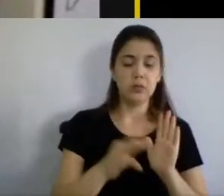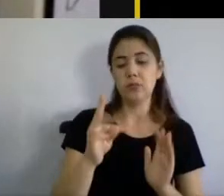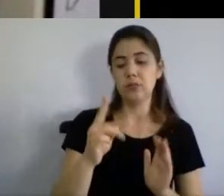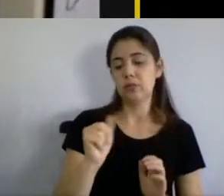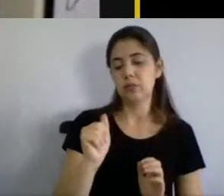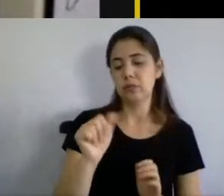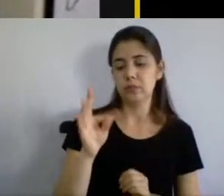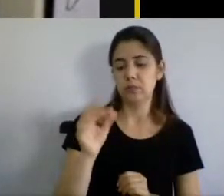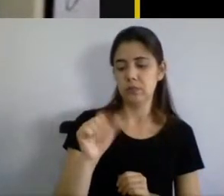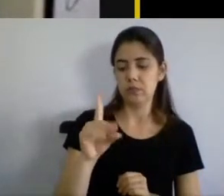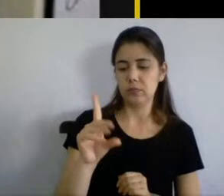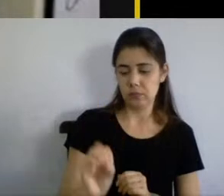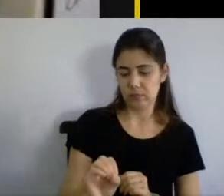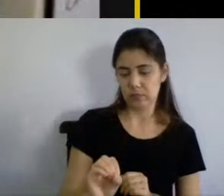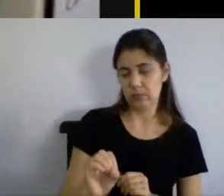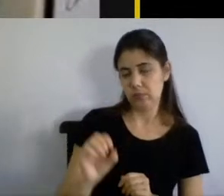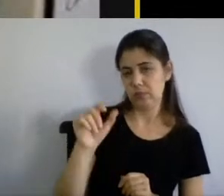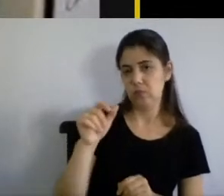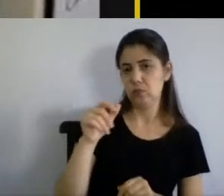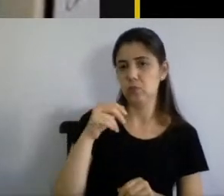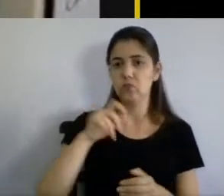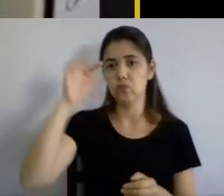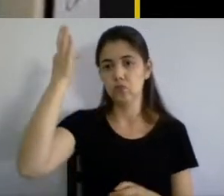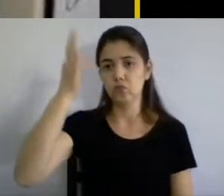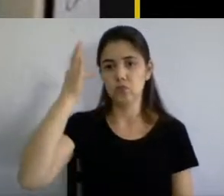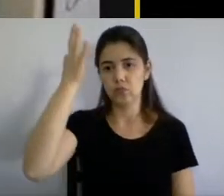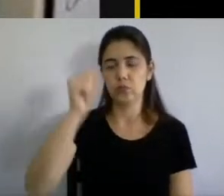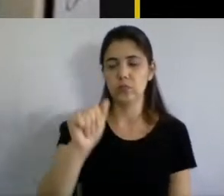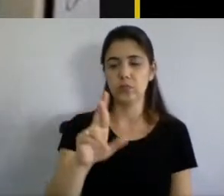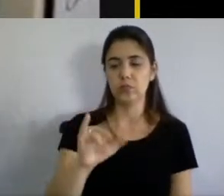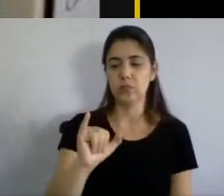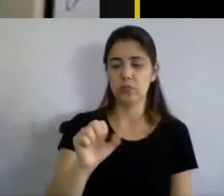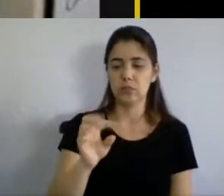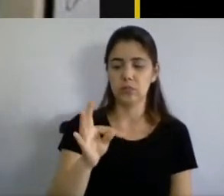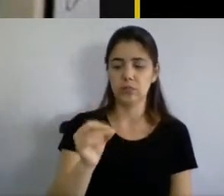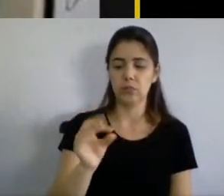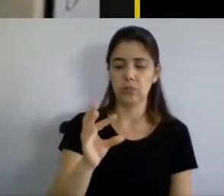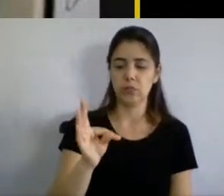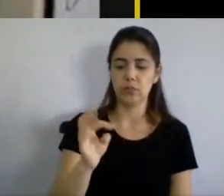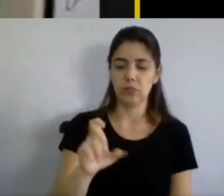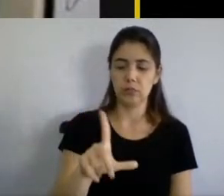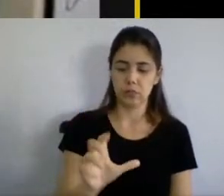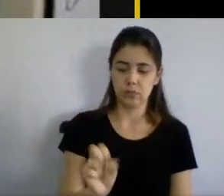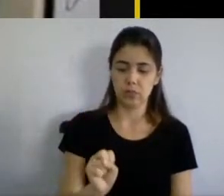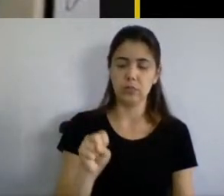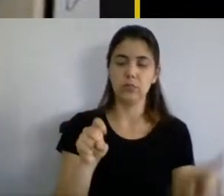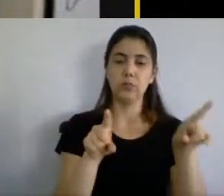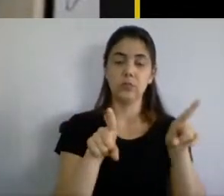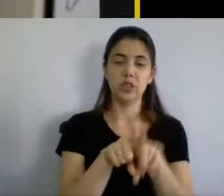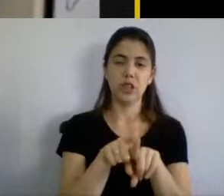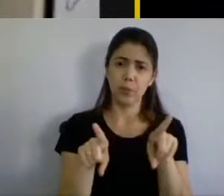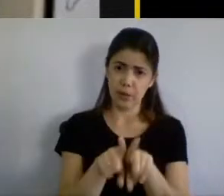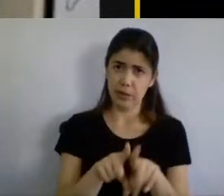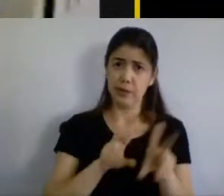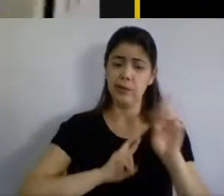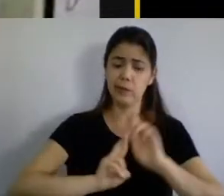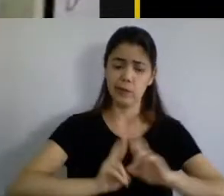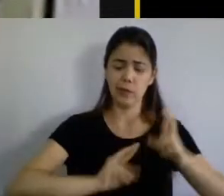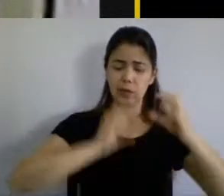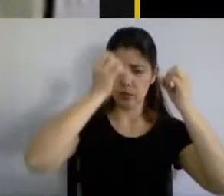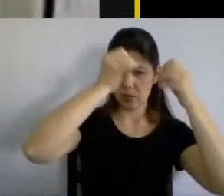na retórica do Aristóteles, naquela retórica anônima romana, ou a retórica